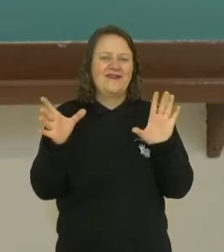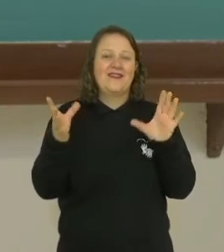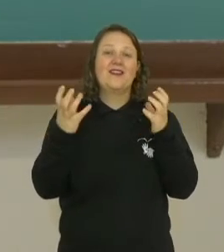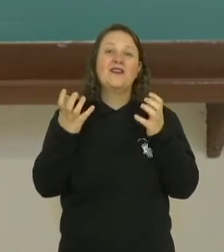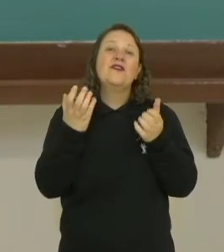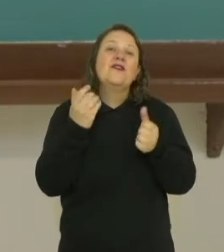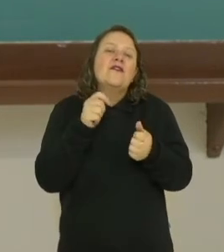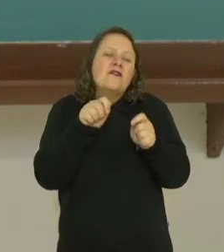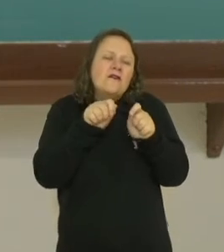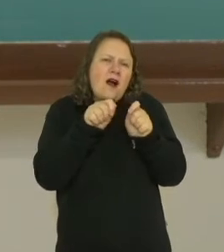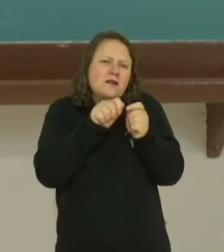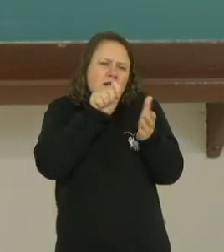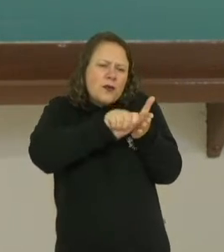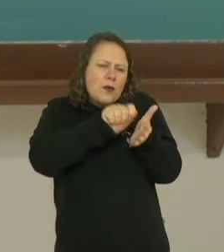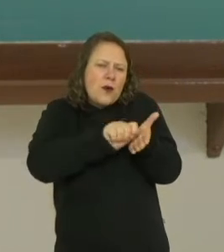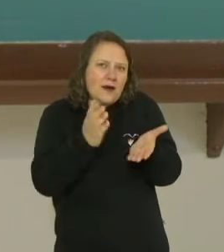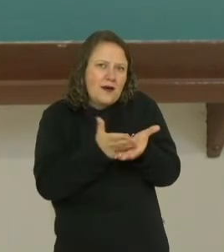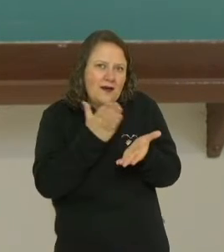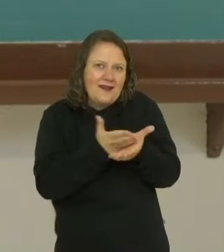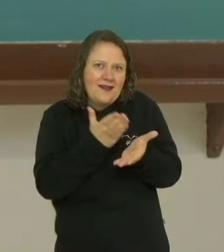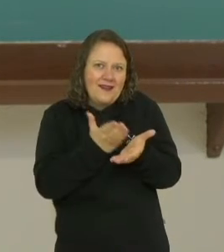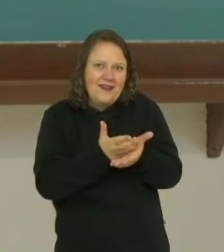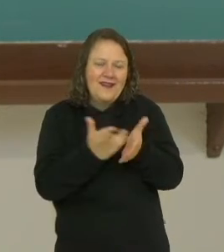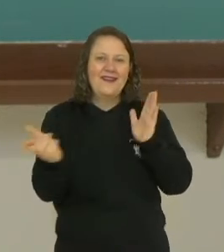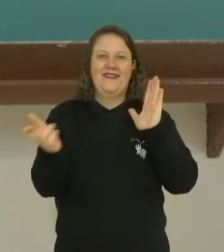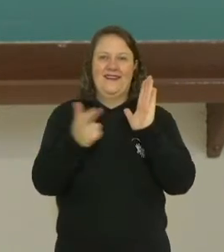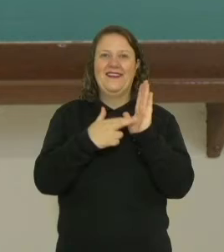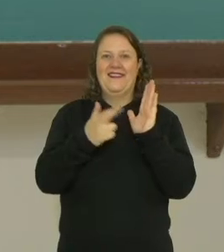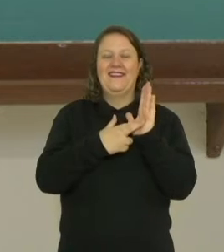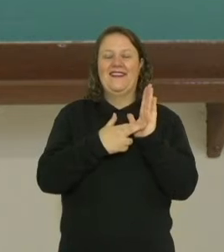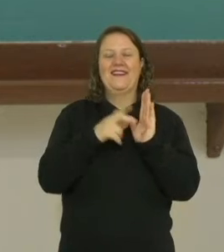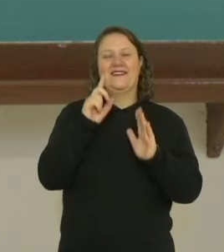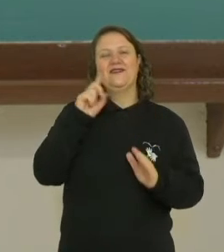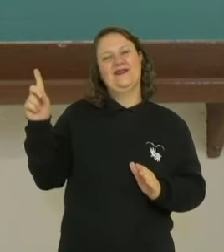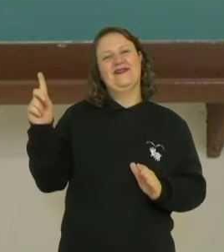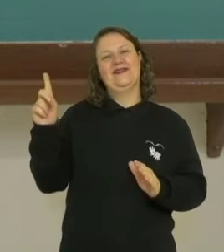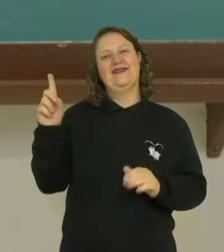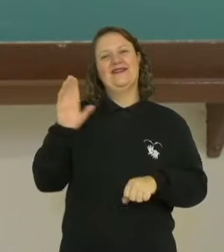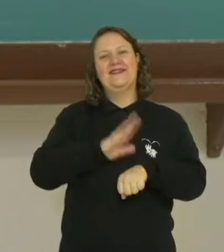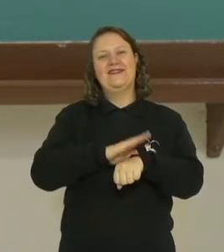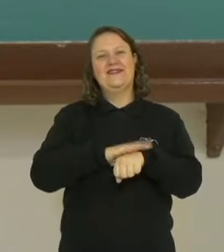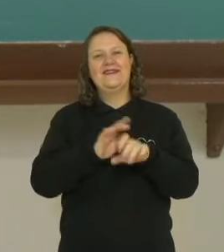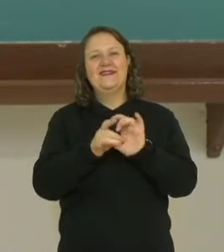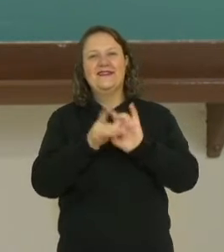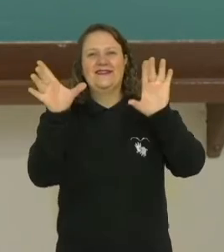no seu caderno o resultado dessa situação problema aí. Tempo para você.